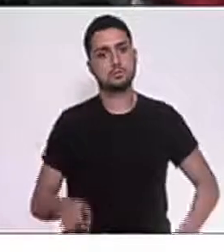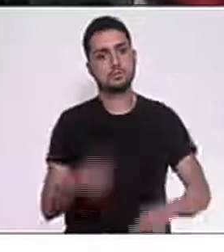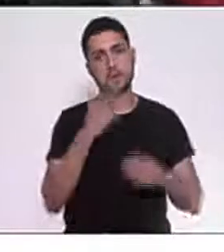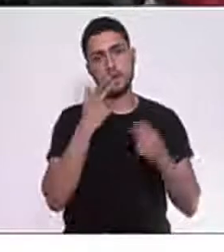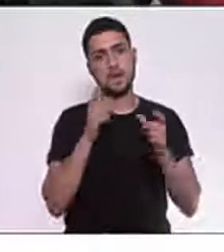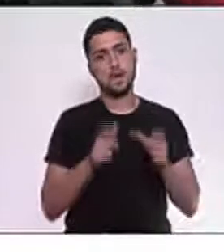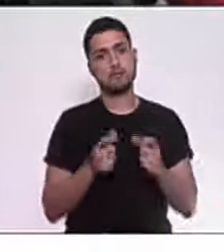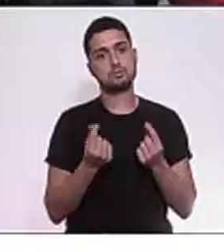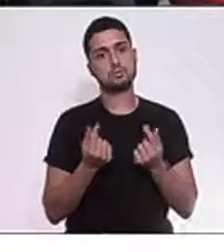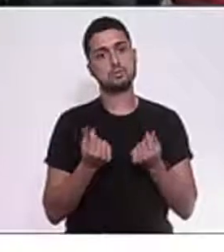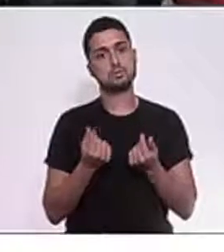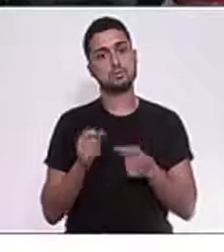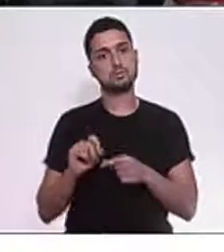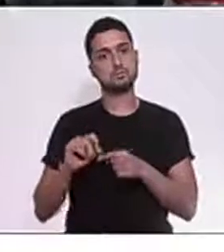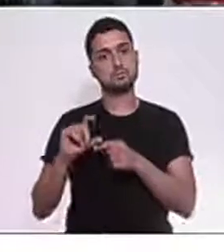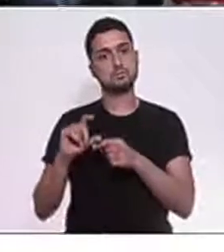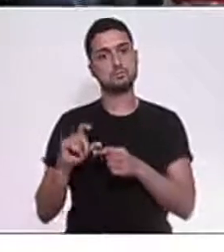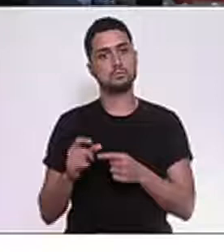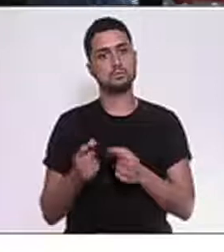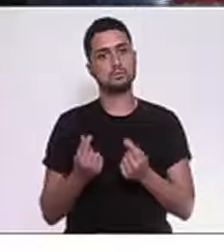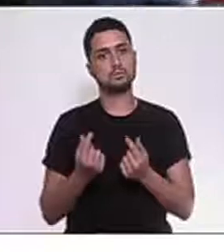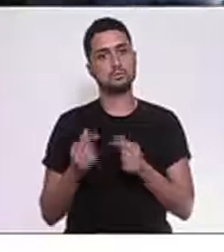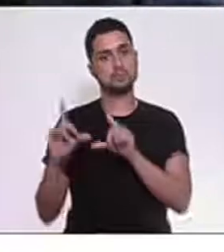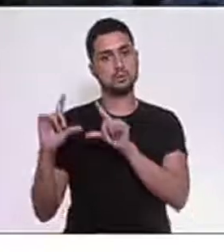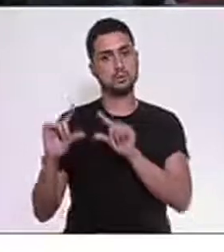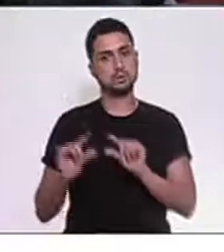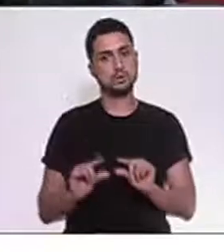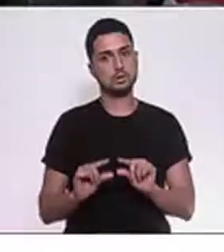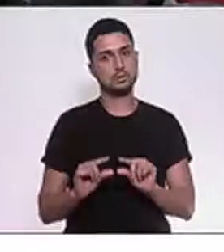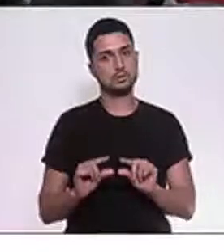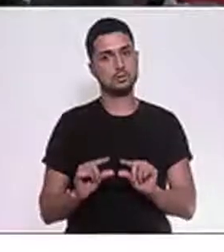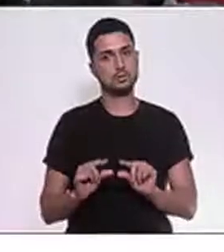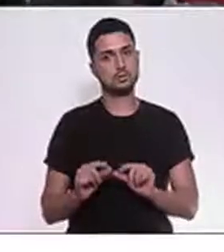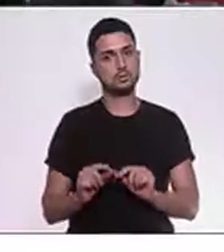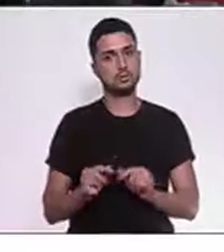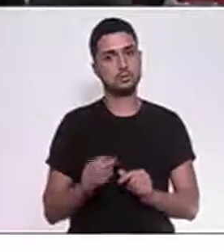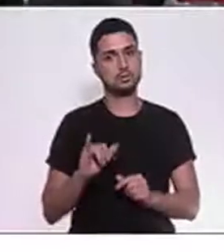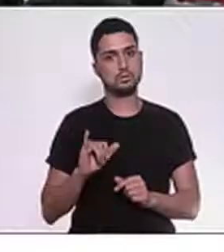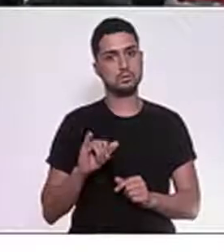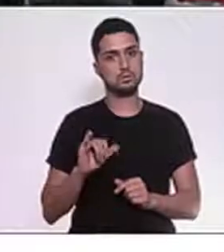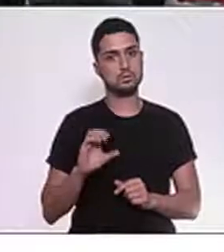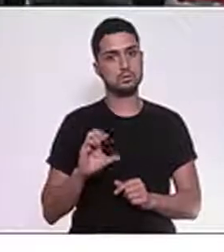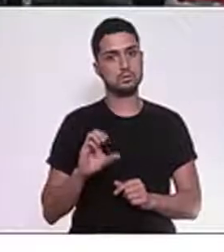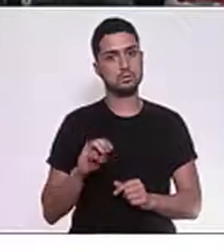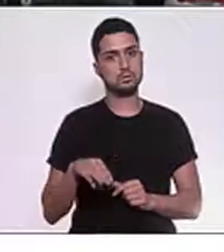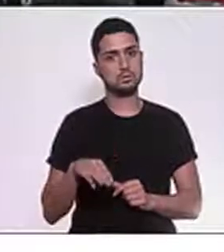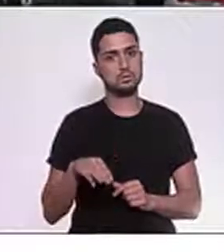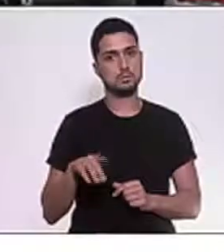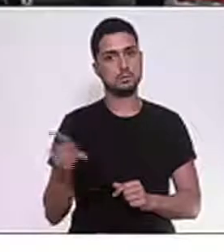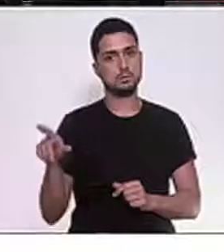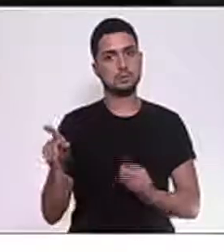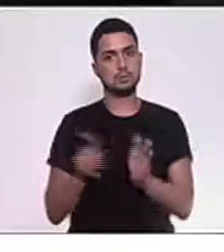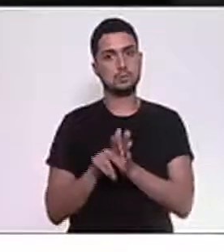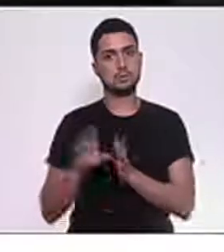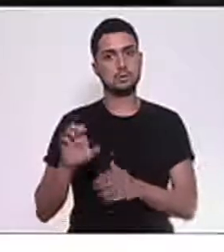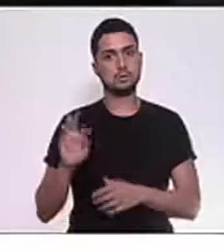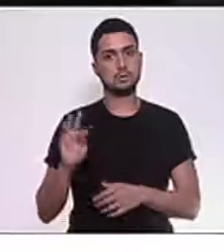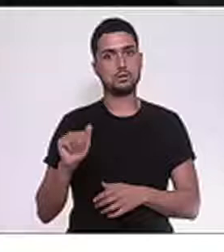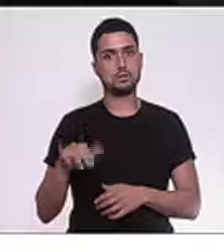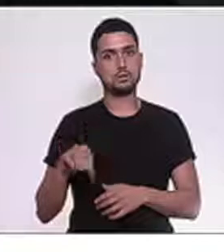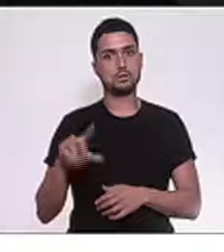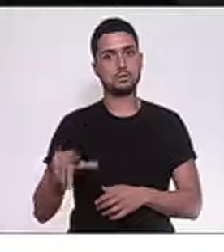receita. Só reduzir. Se você reduzir o ICM, o ICM do etanol, com certeza a gente